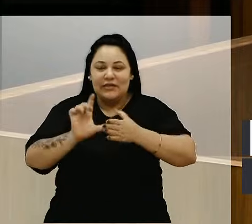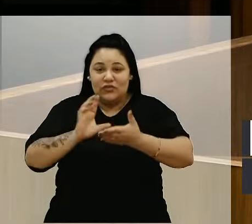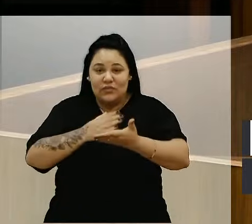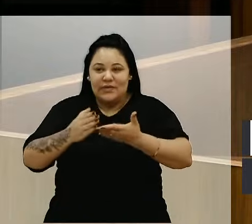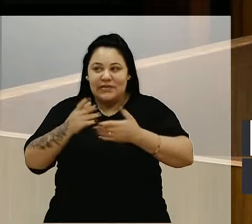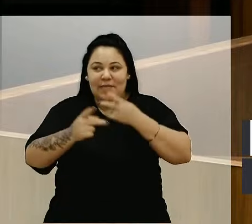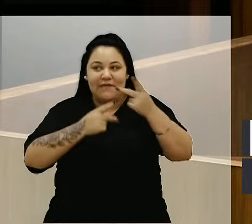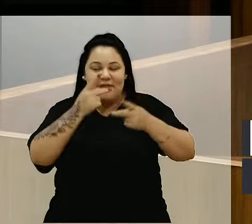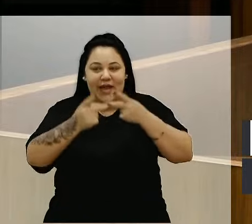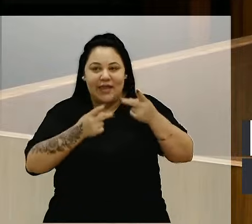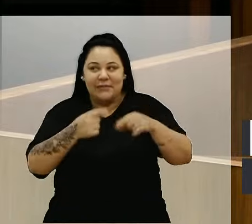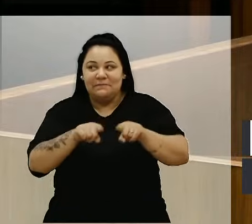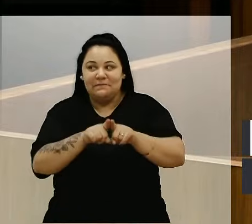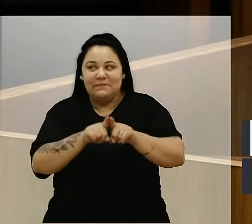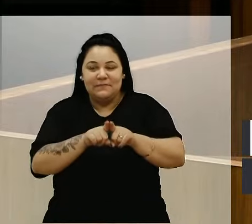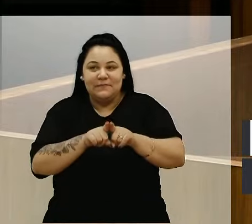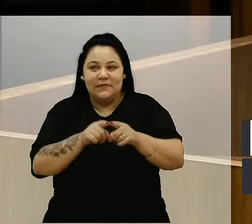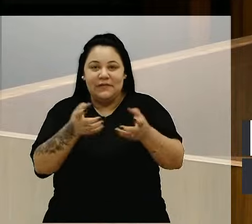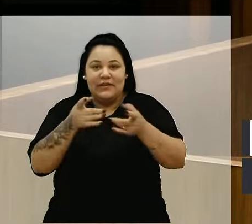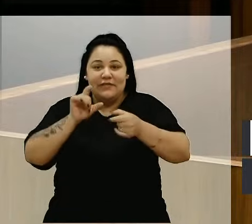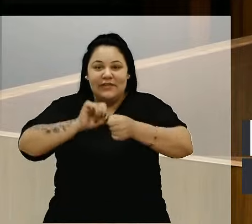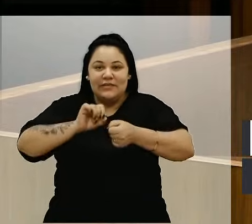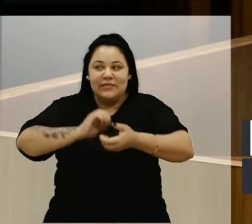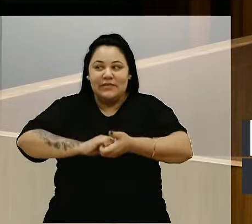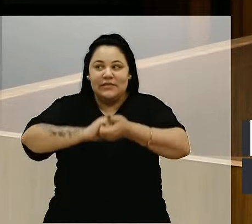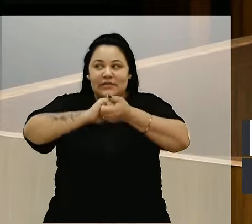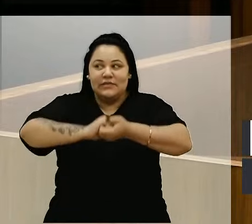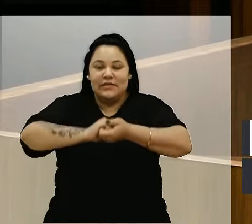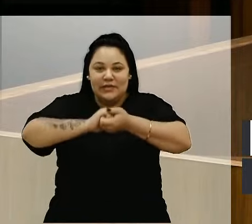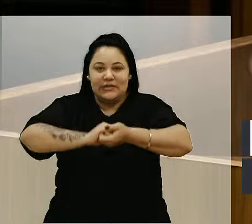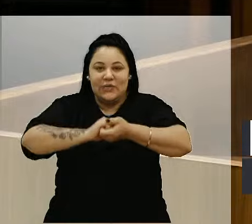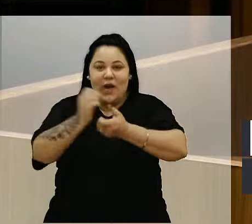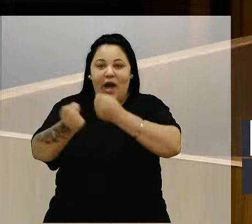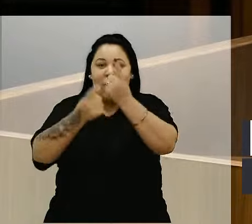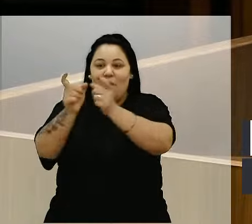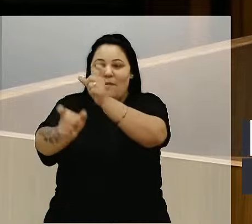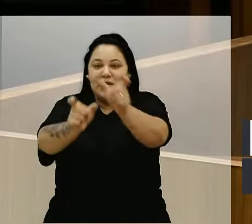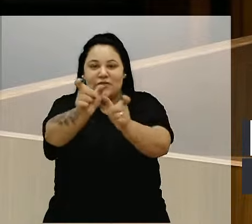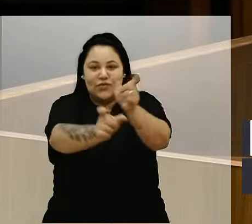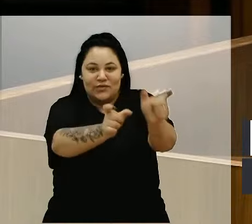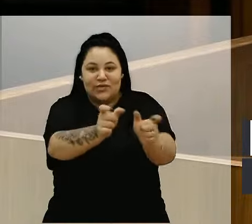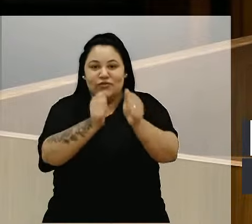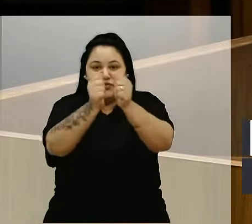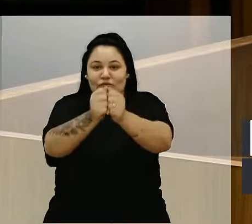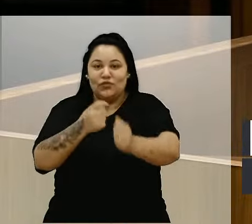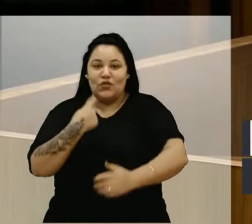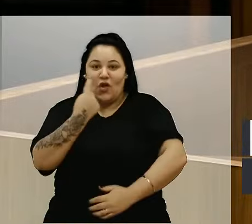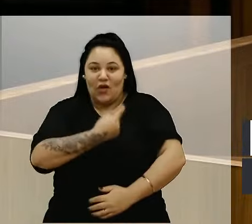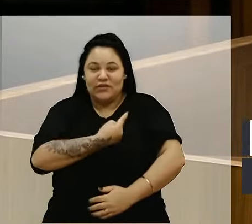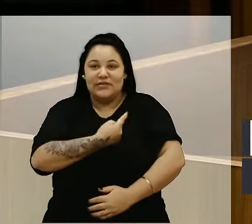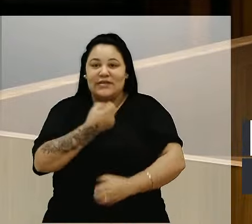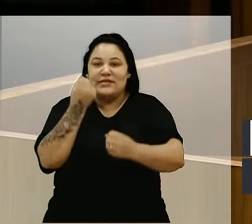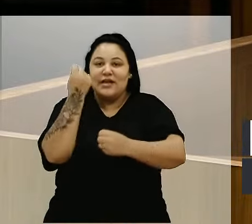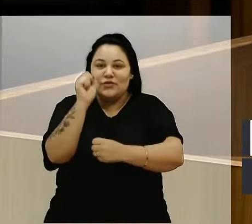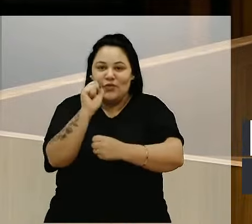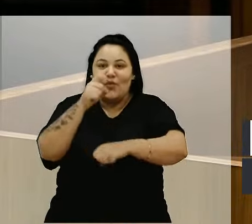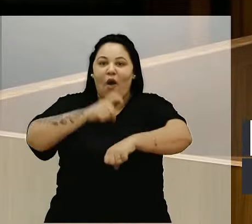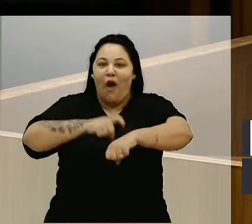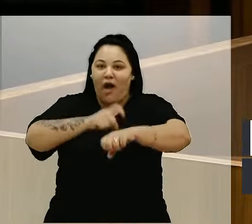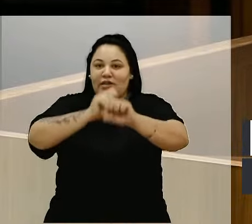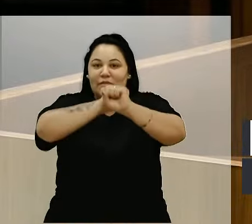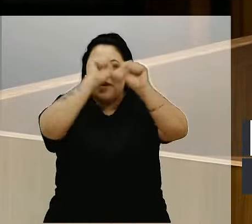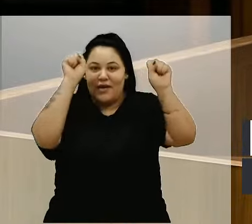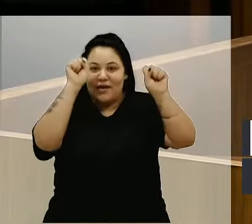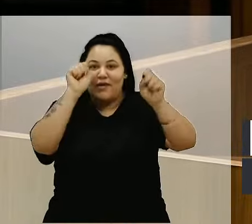fala, fazer uma saudação. Algumas pessoas estão aqui conosco desde as 8 e pouco da manhã. E eu faço questão, antes